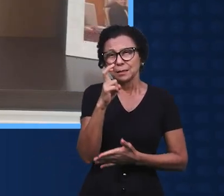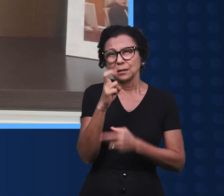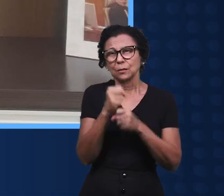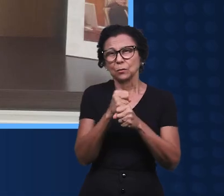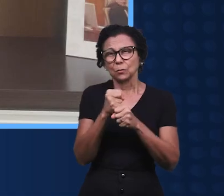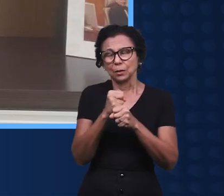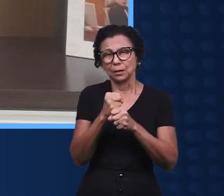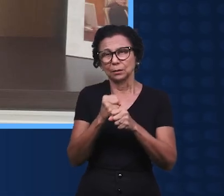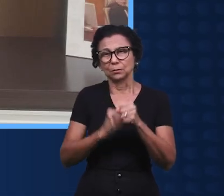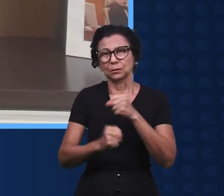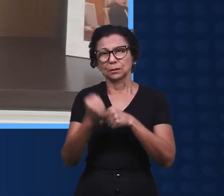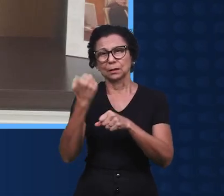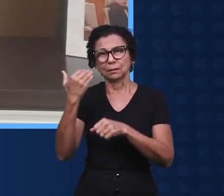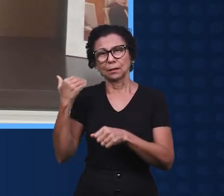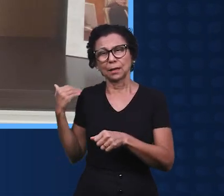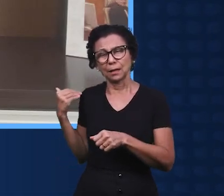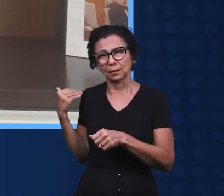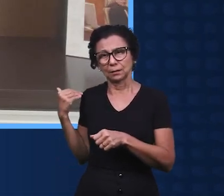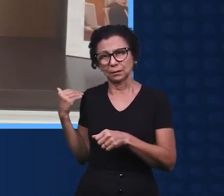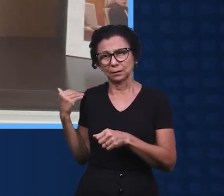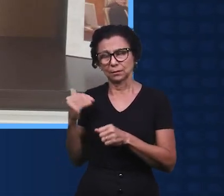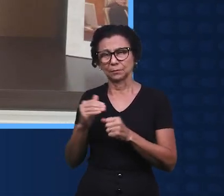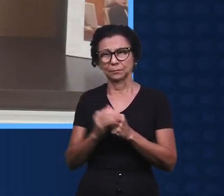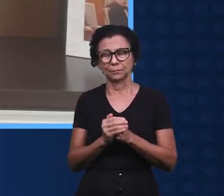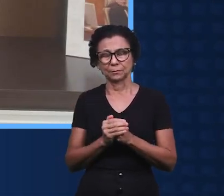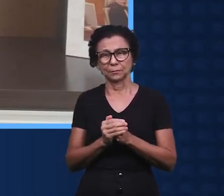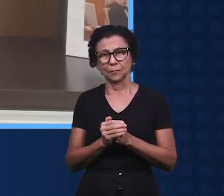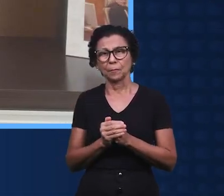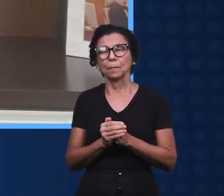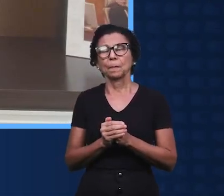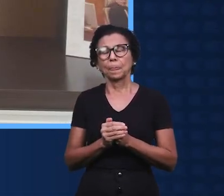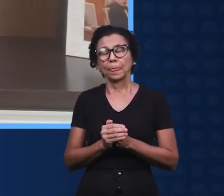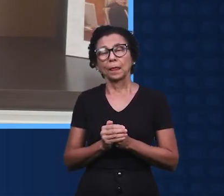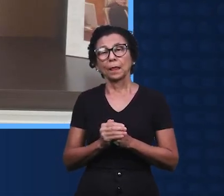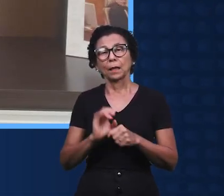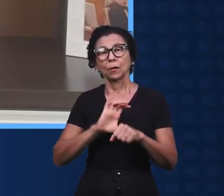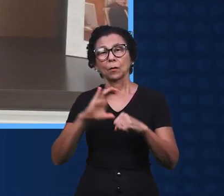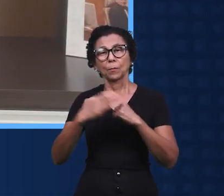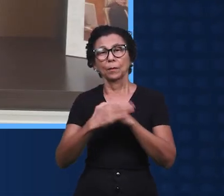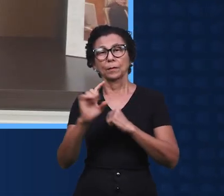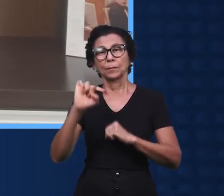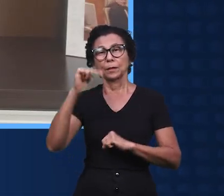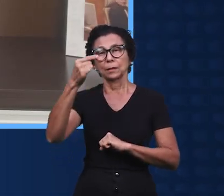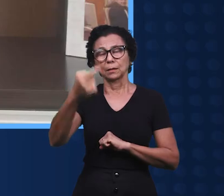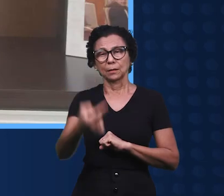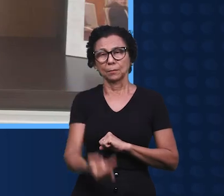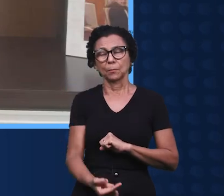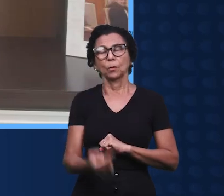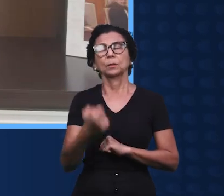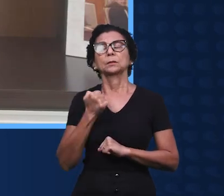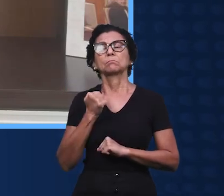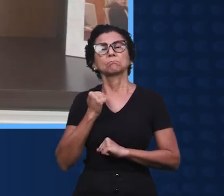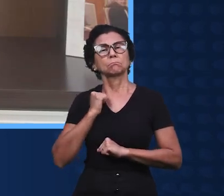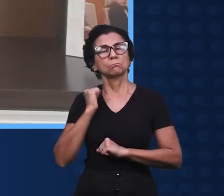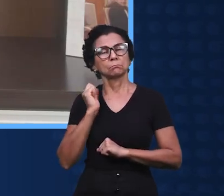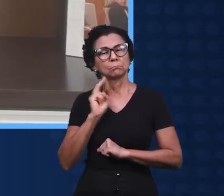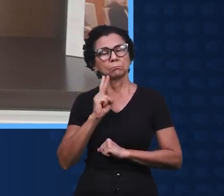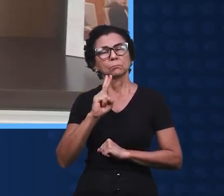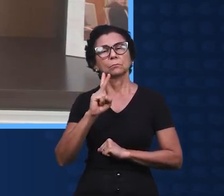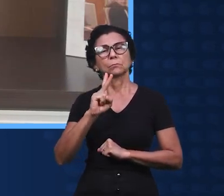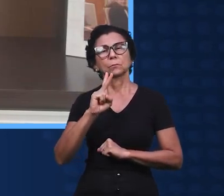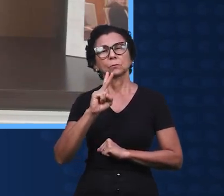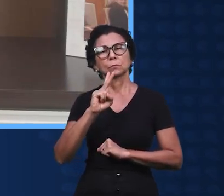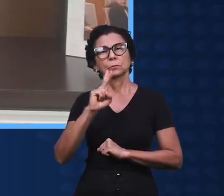início da pandemia, o mundo avançou em diversos aspectos, mas a Covid-19